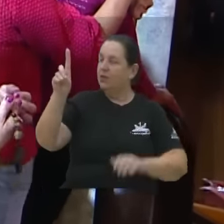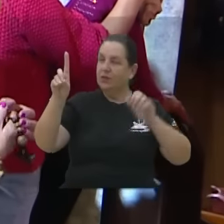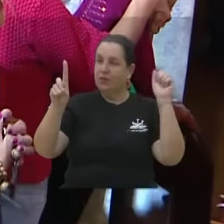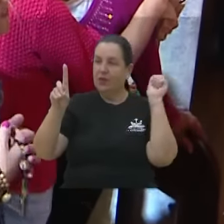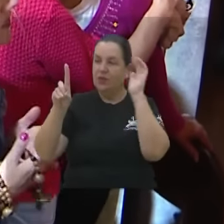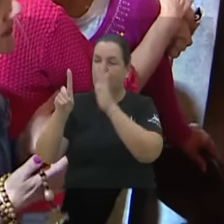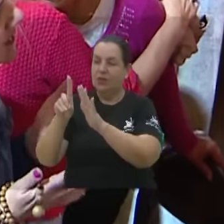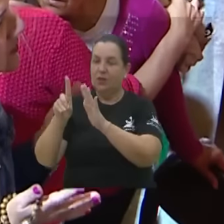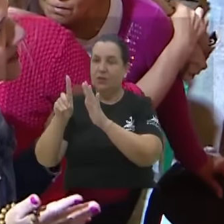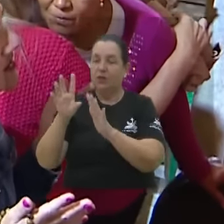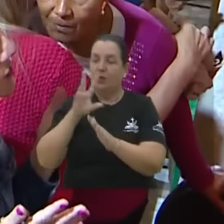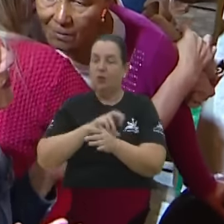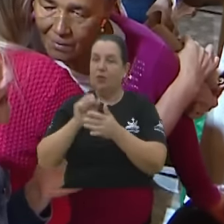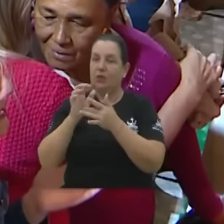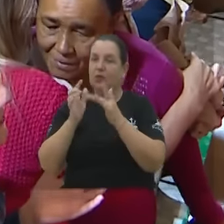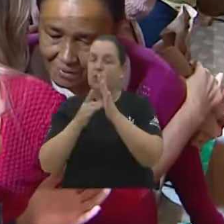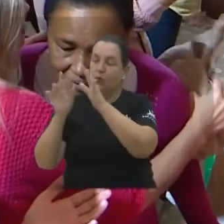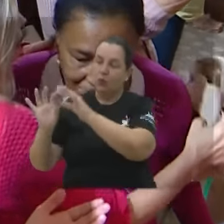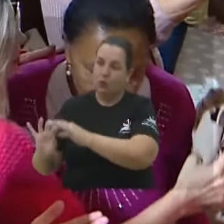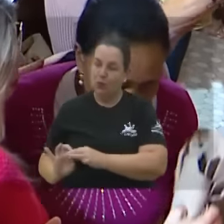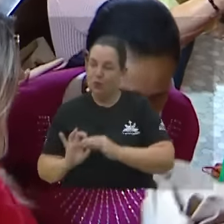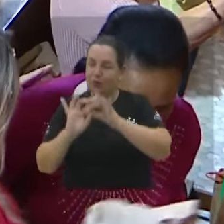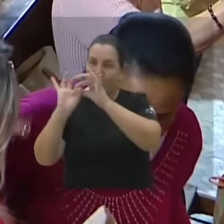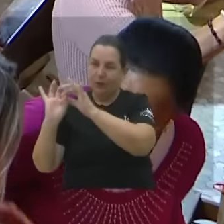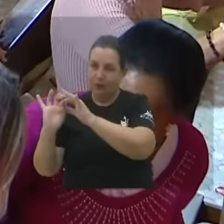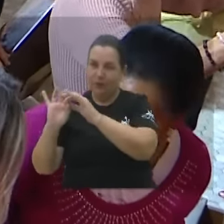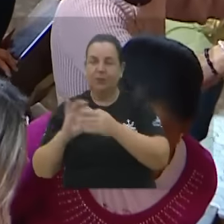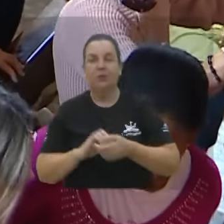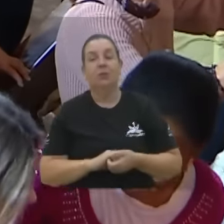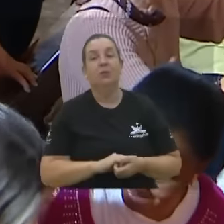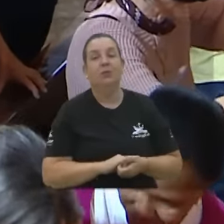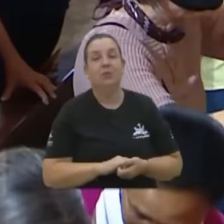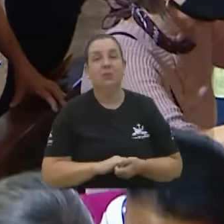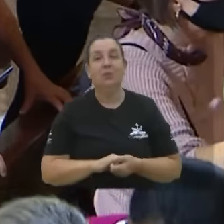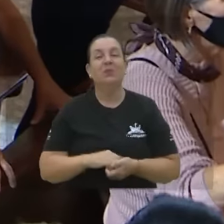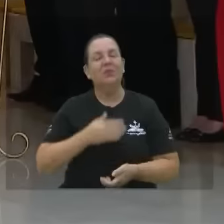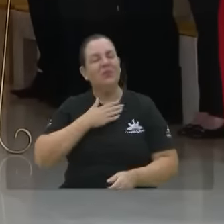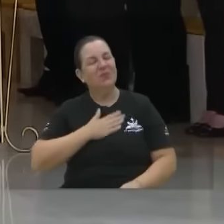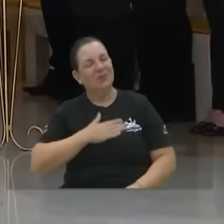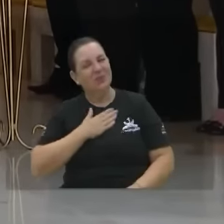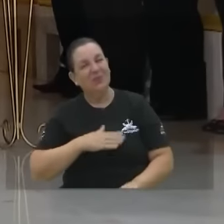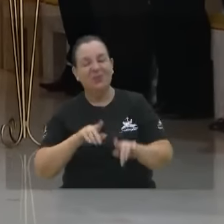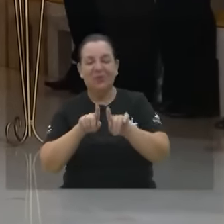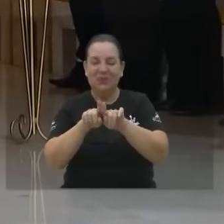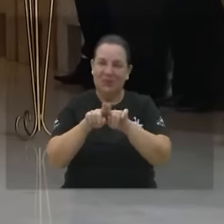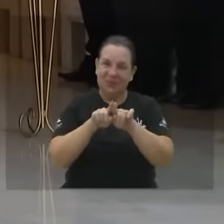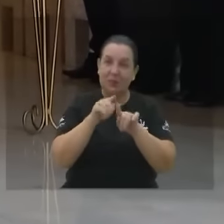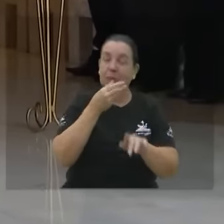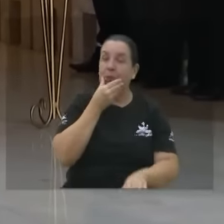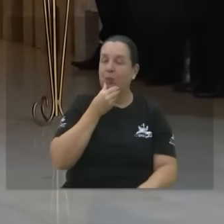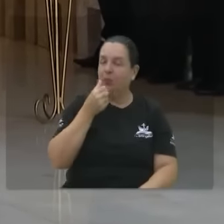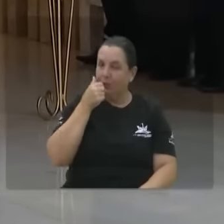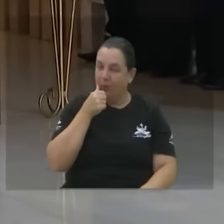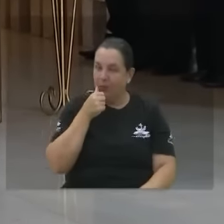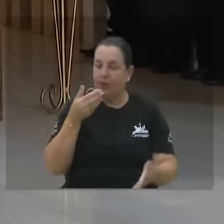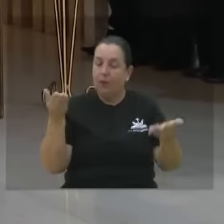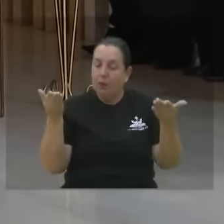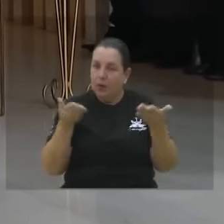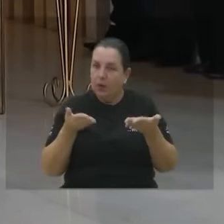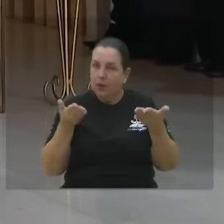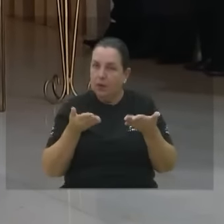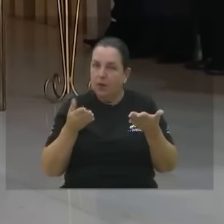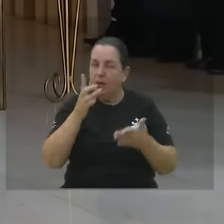Bendito seja Deus que nos reuniu no amor de Cristo. Queridos irmãos e irmãs, hoje,